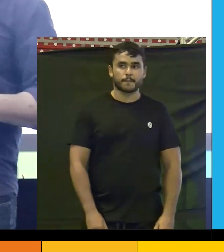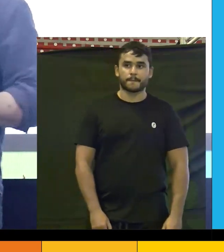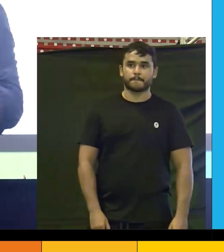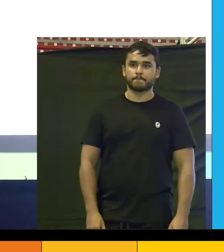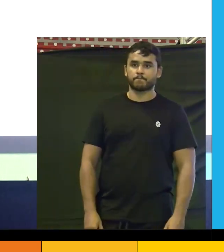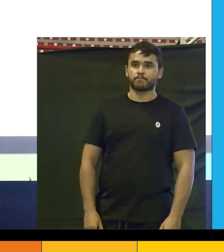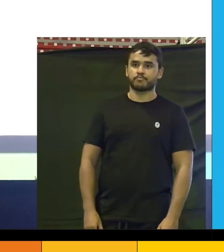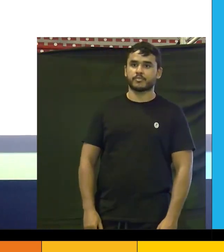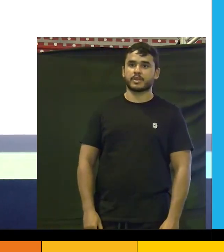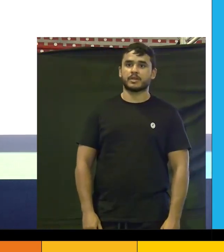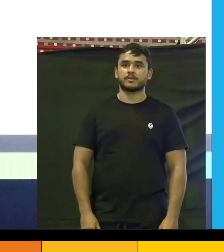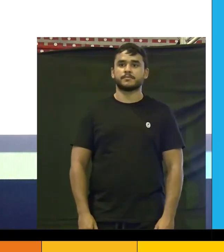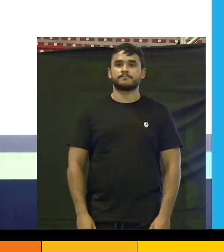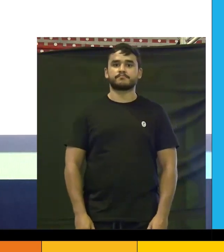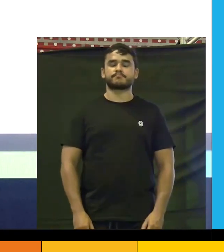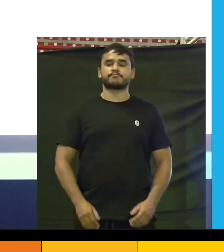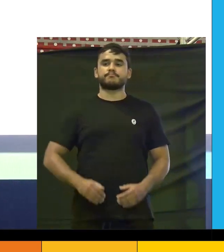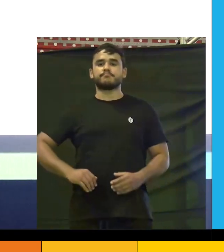Vamos lá.